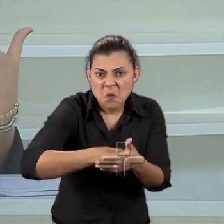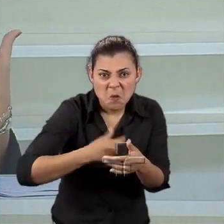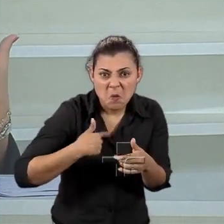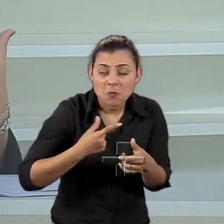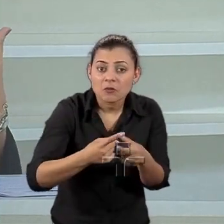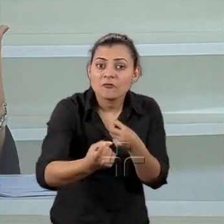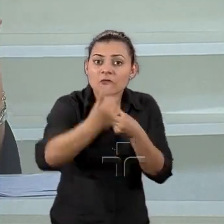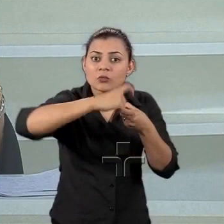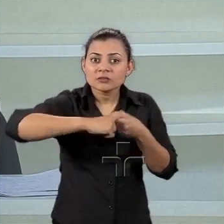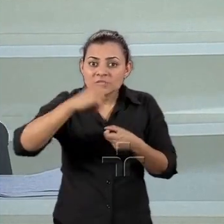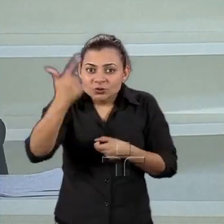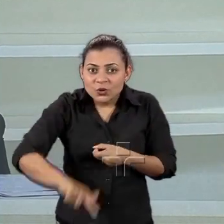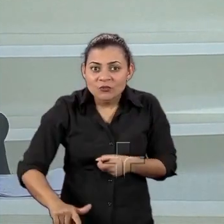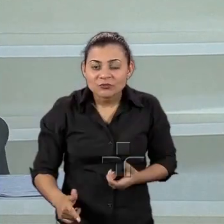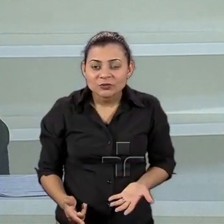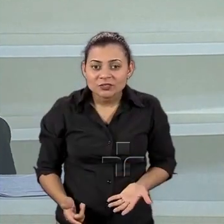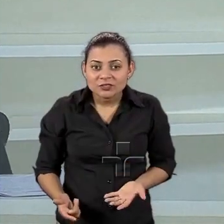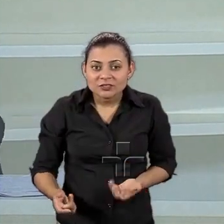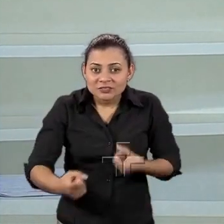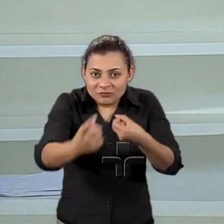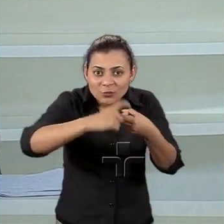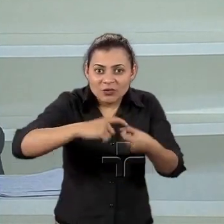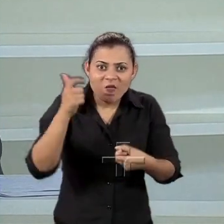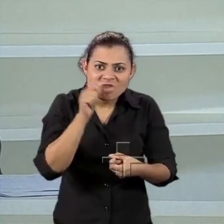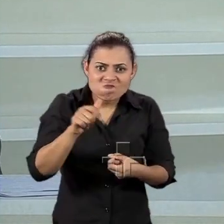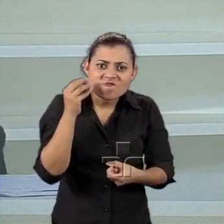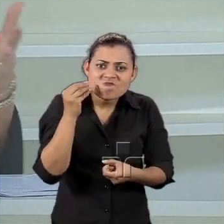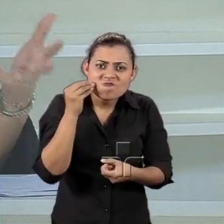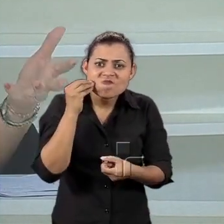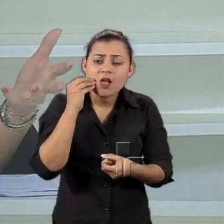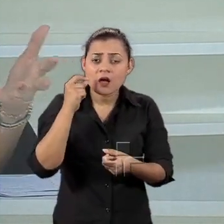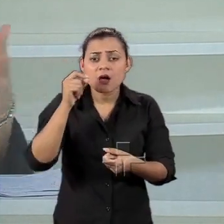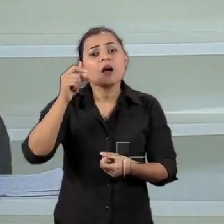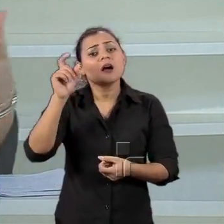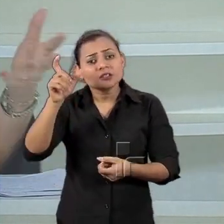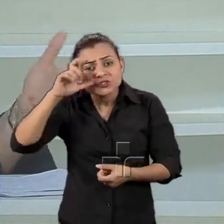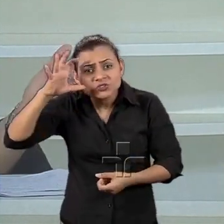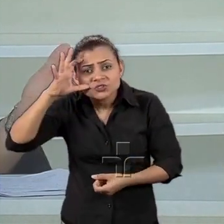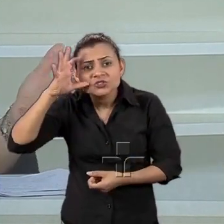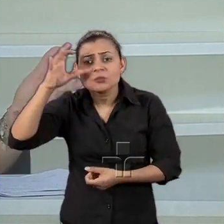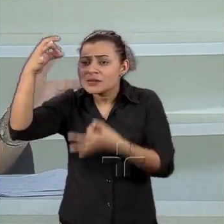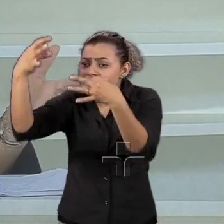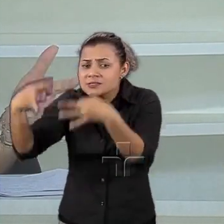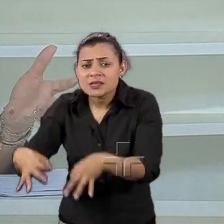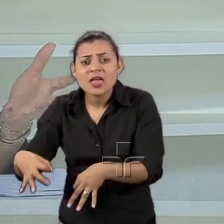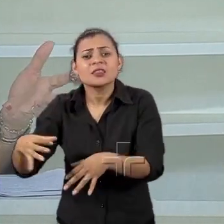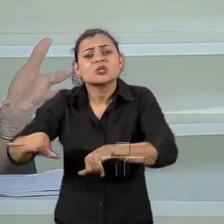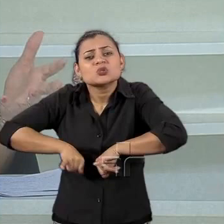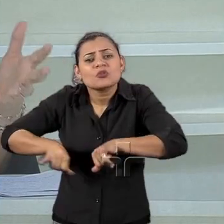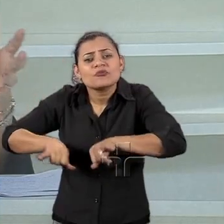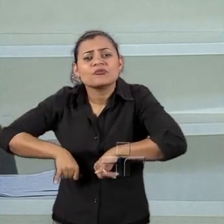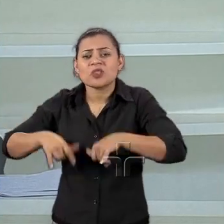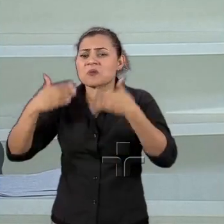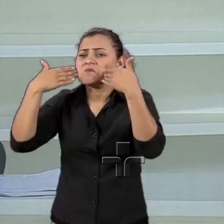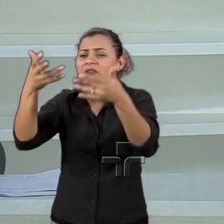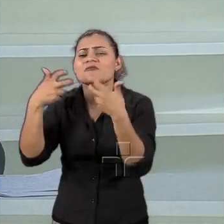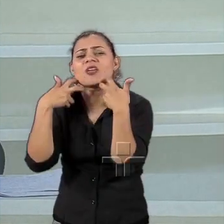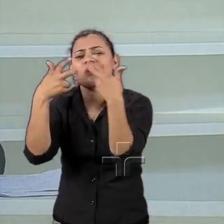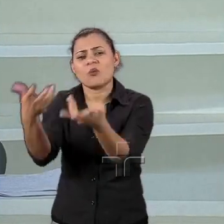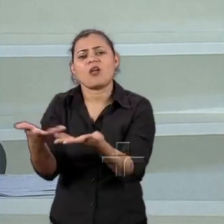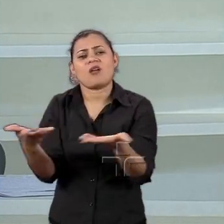foi com Dilma. Uma mulher correta, séria, que sofreu toda essa desmoralização pública.